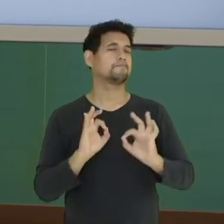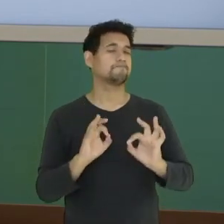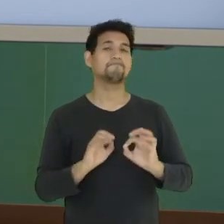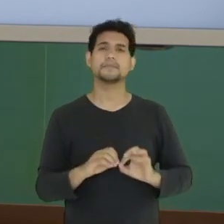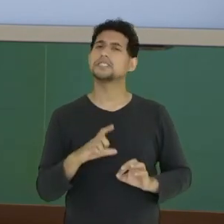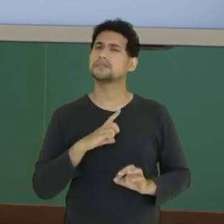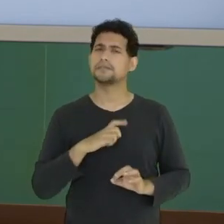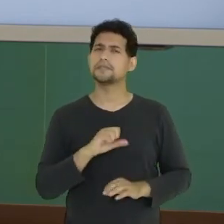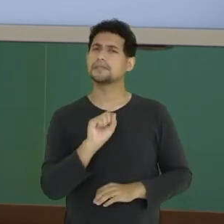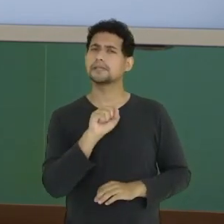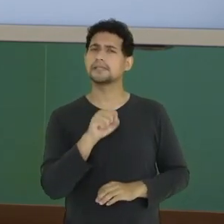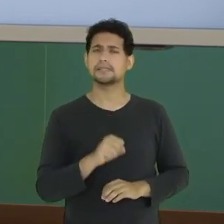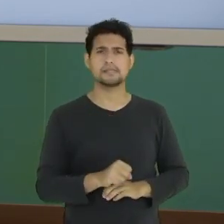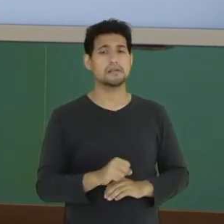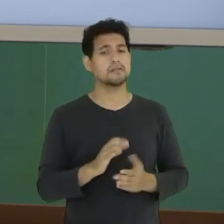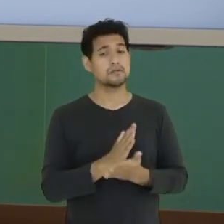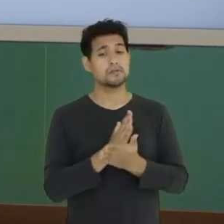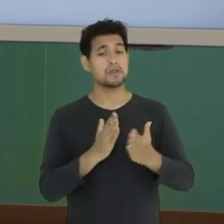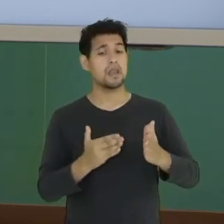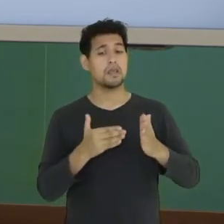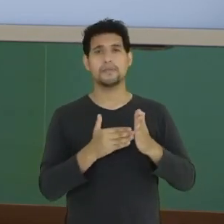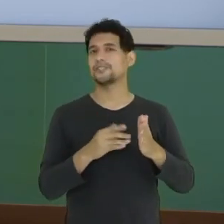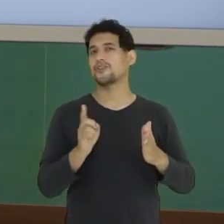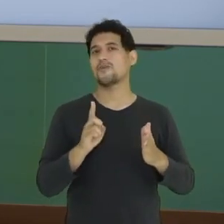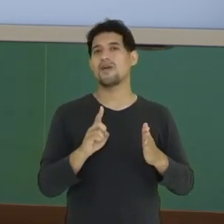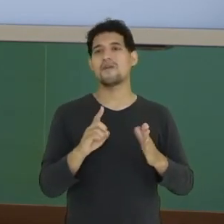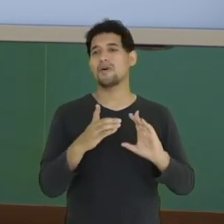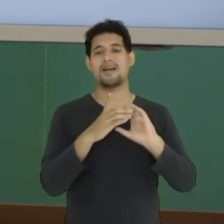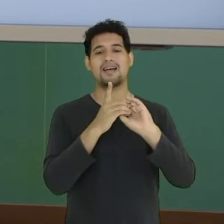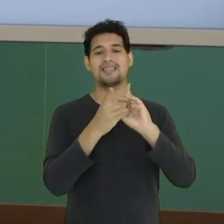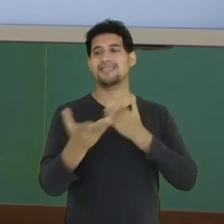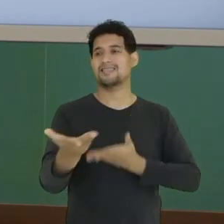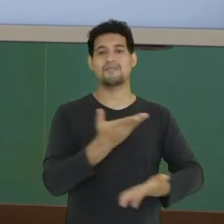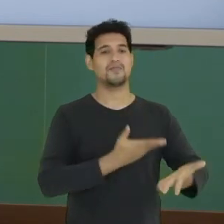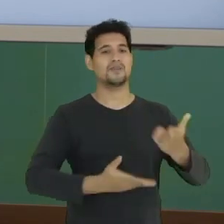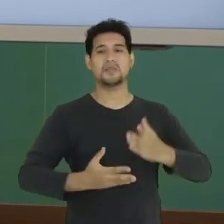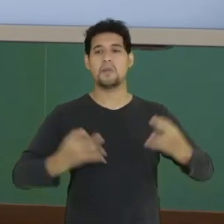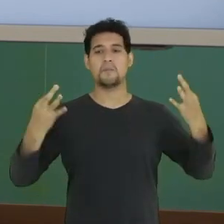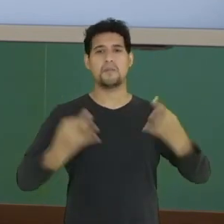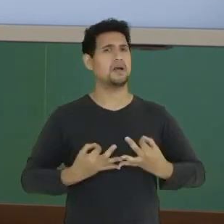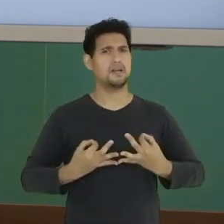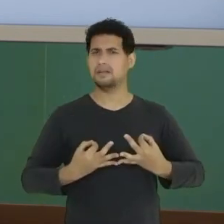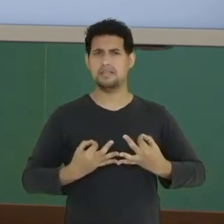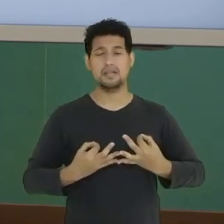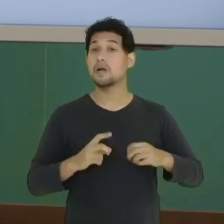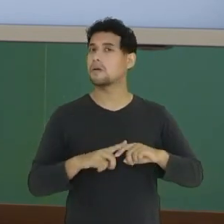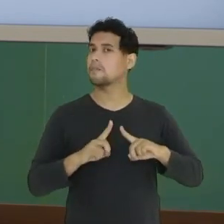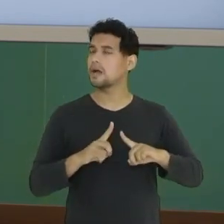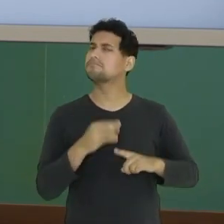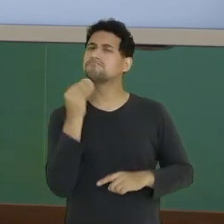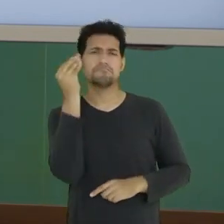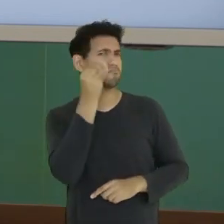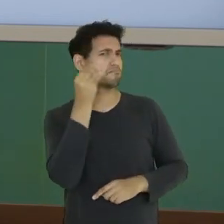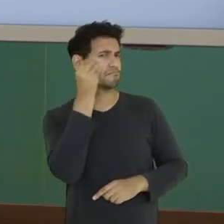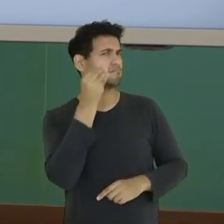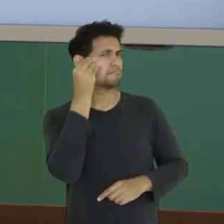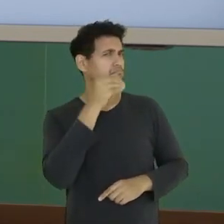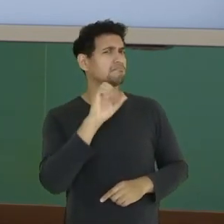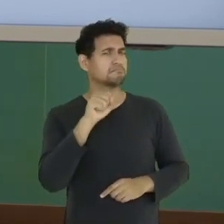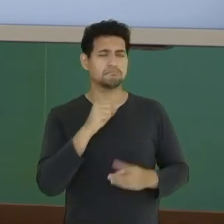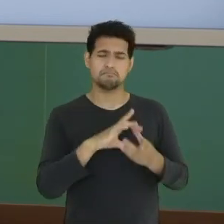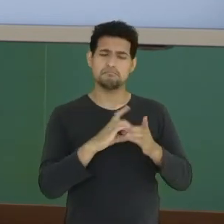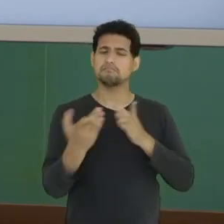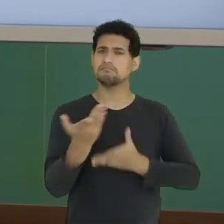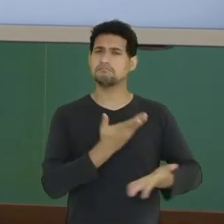tinha, obviamente, os seus limites, não era uma democracia perfeita, mas era uma experiência democrática